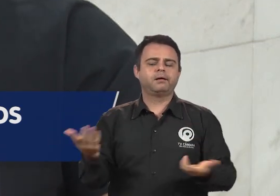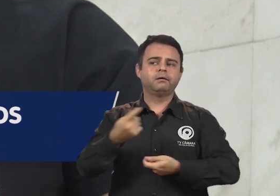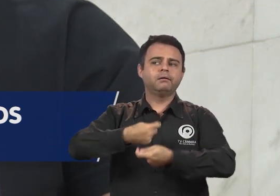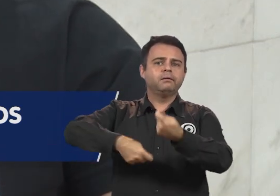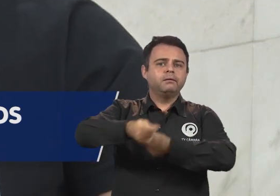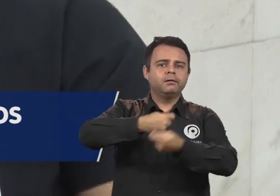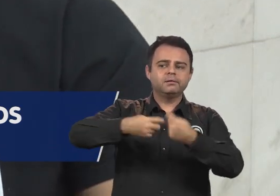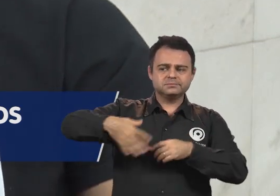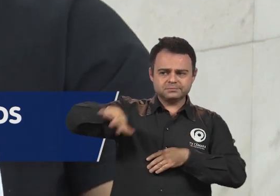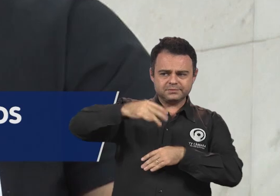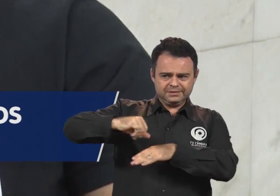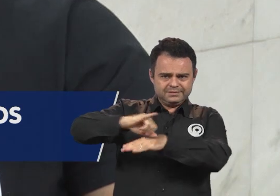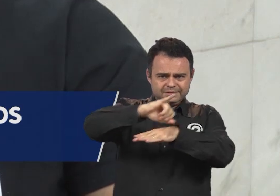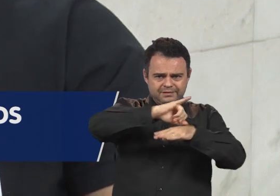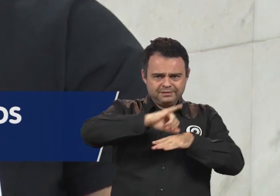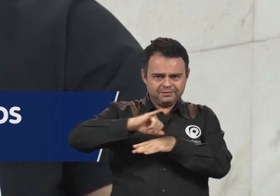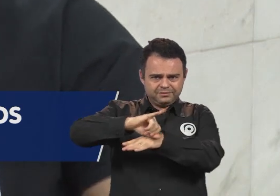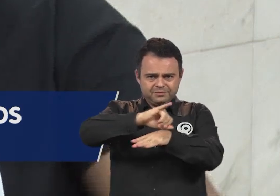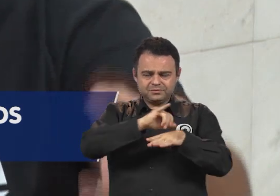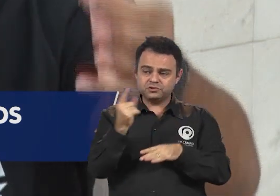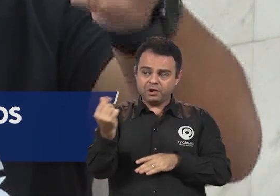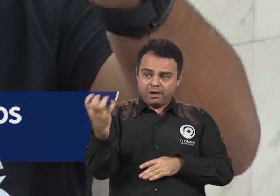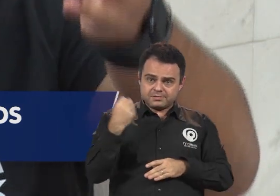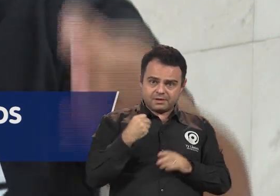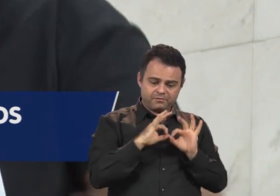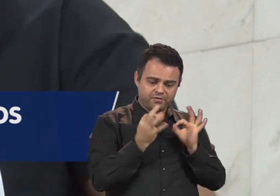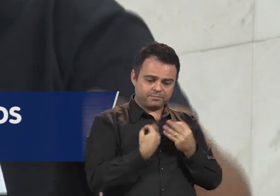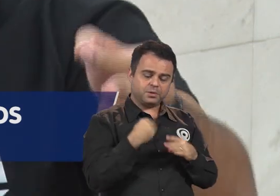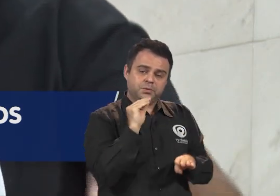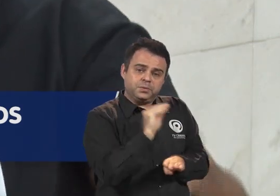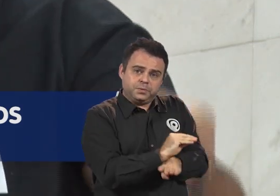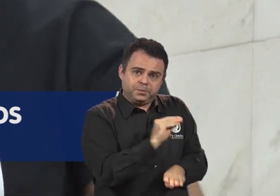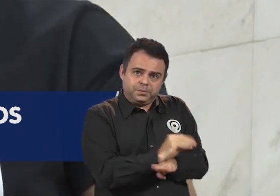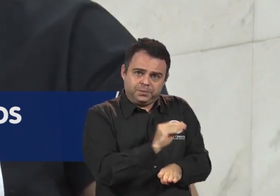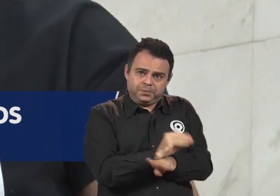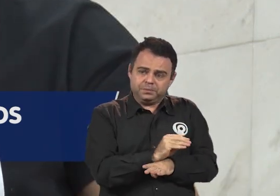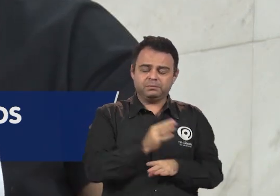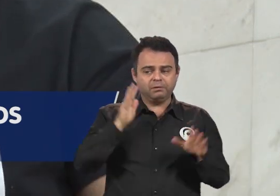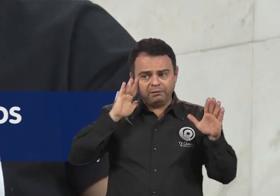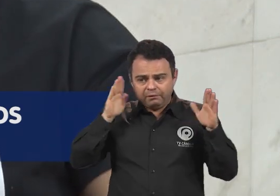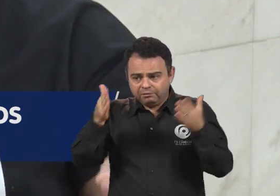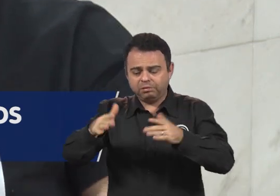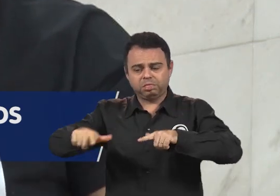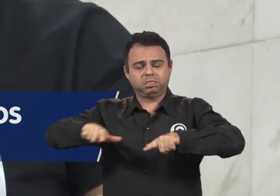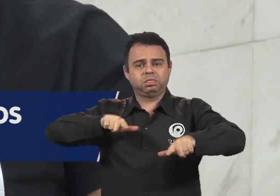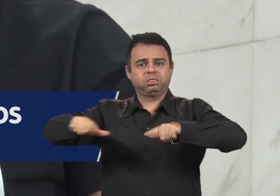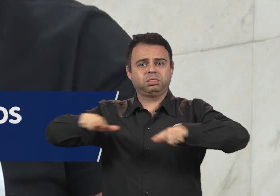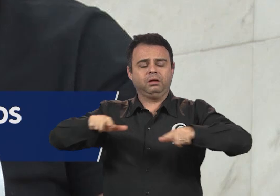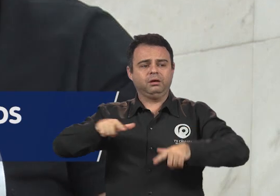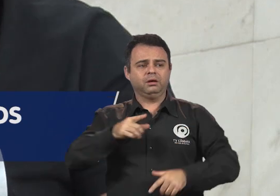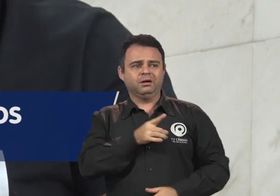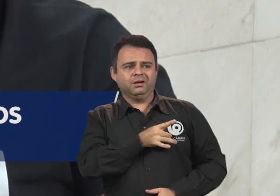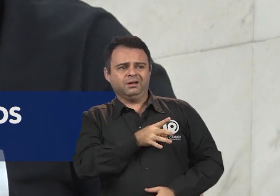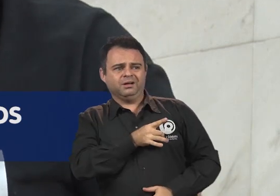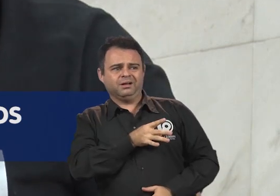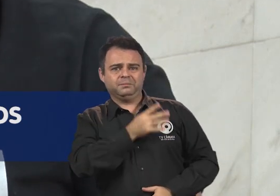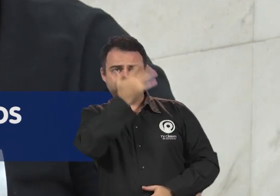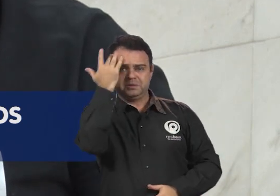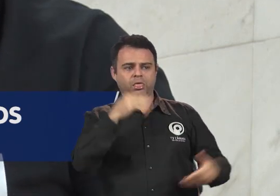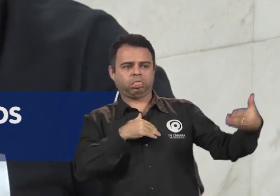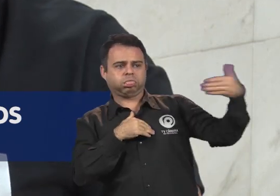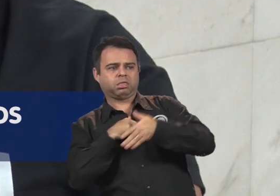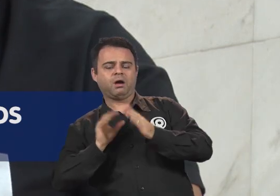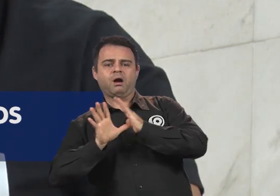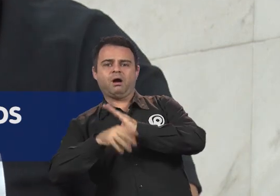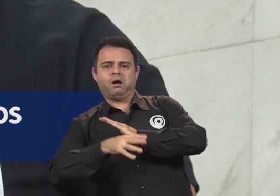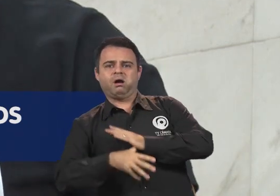no centro, que precisa sustentar sua casa e tem toda a vida ilibada, ser amedrontado por um vagabundo que